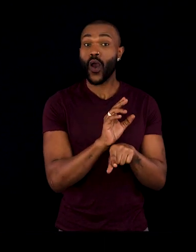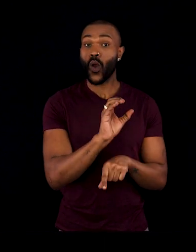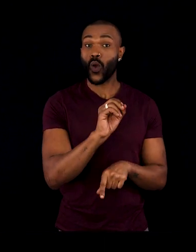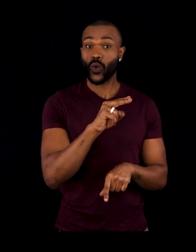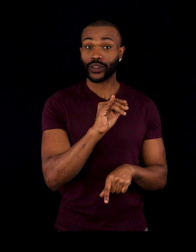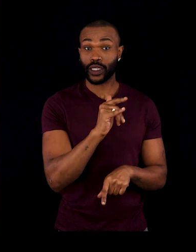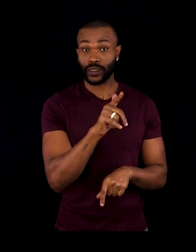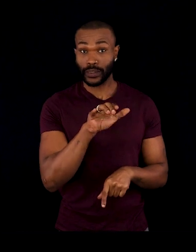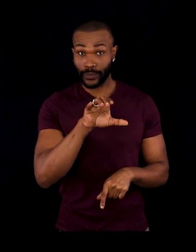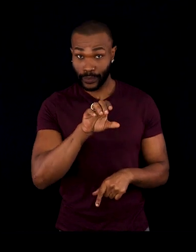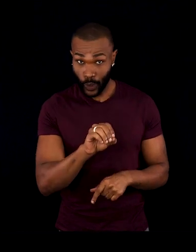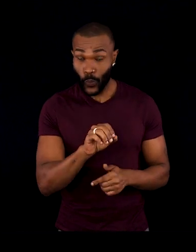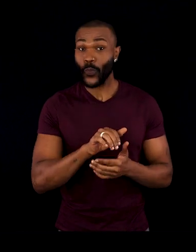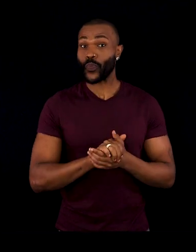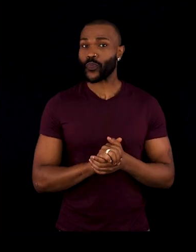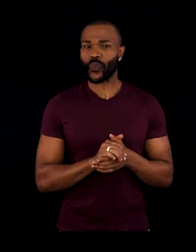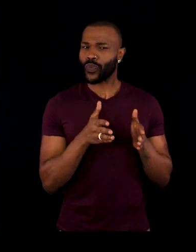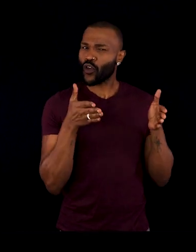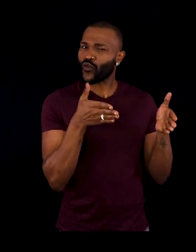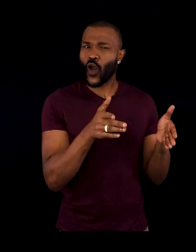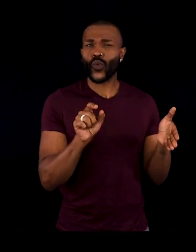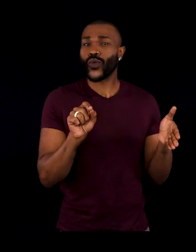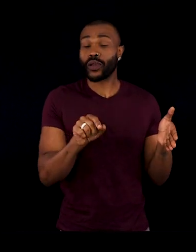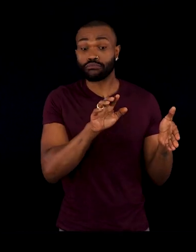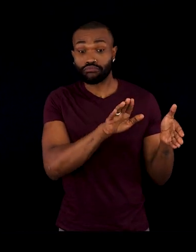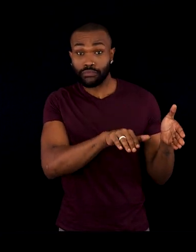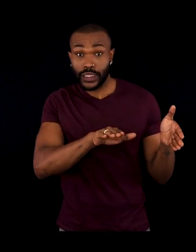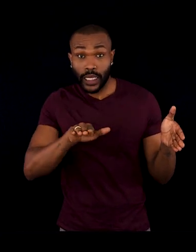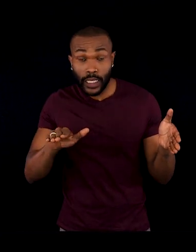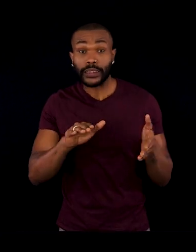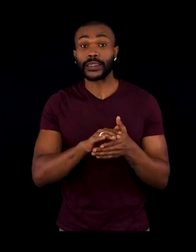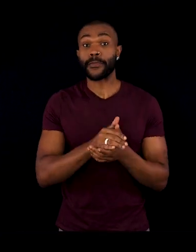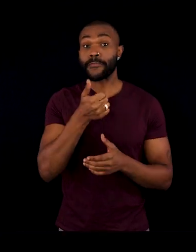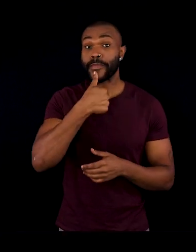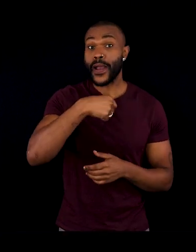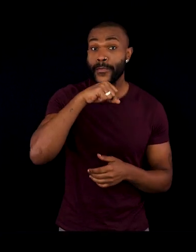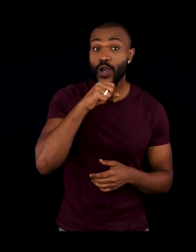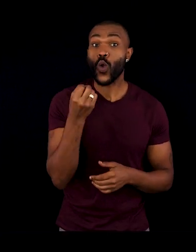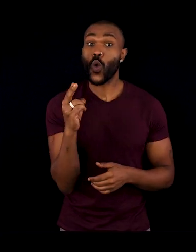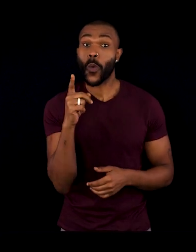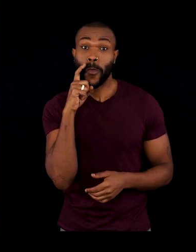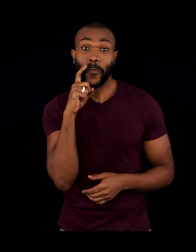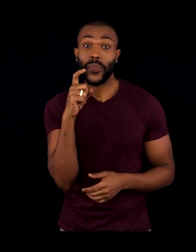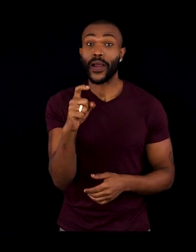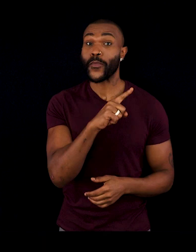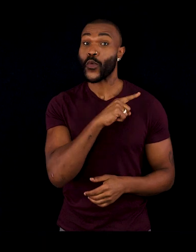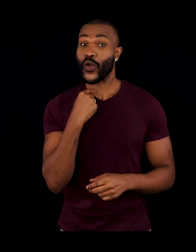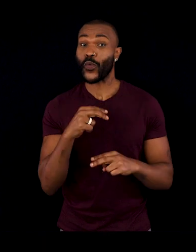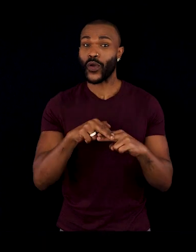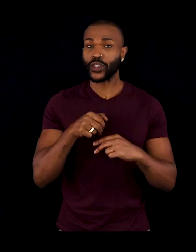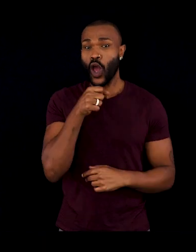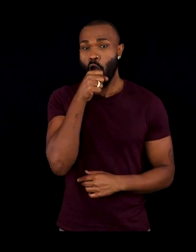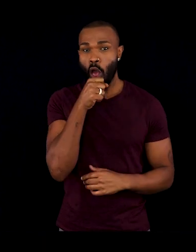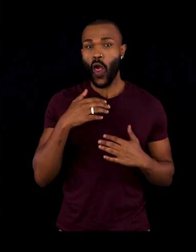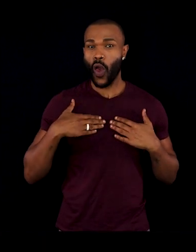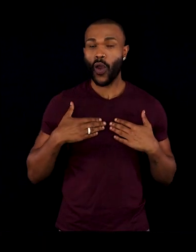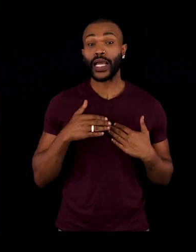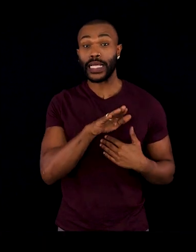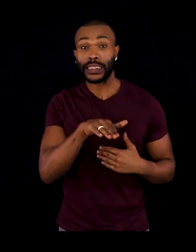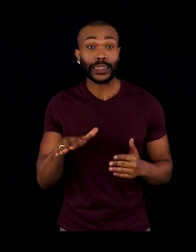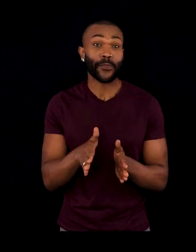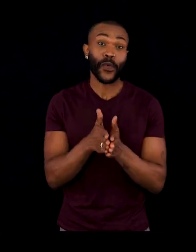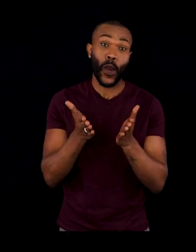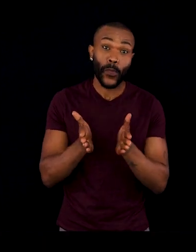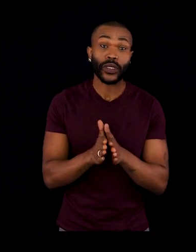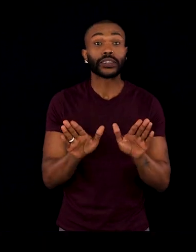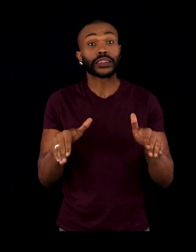Imaculada Conceição, destinado só a crianças cuja mãe ou pai tinha morrido tuberculoso, crianças pobres. E foi